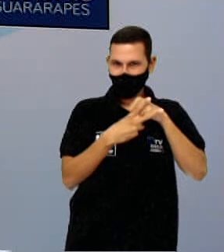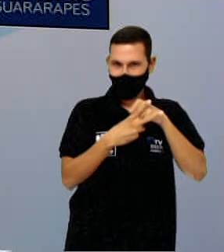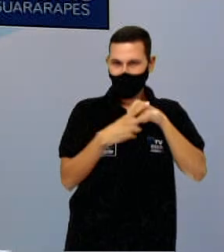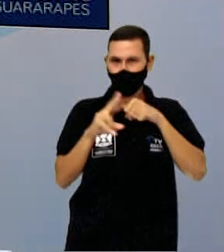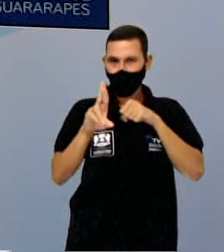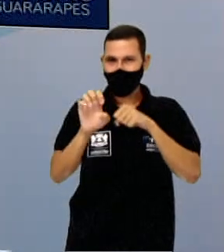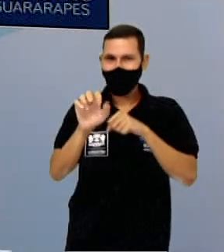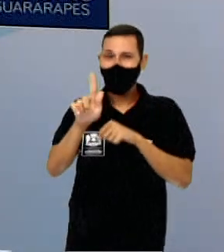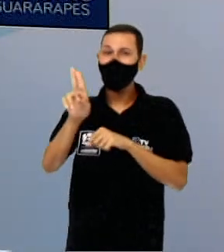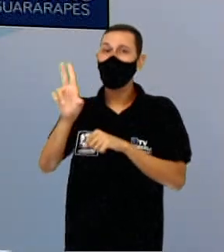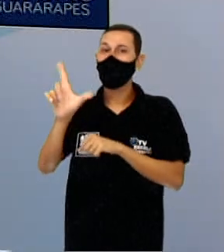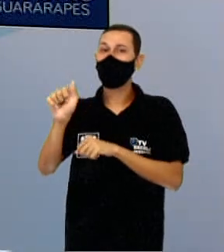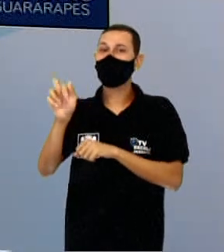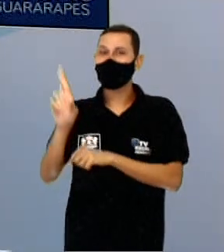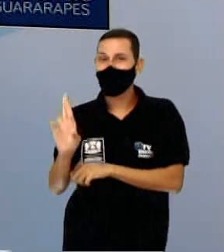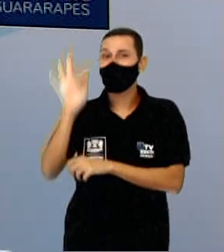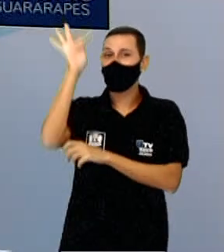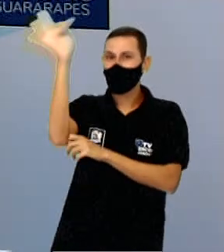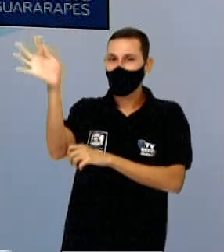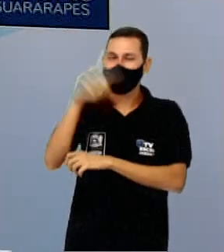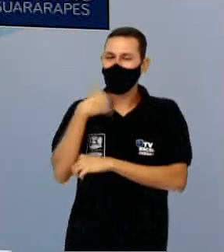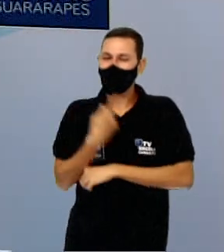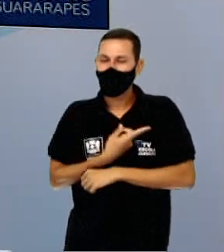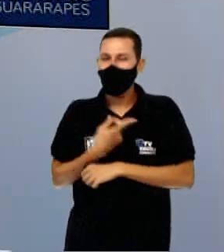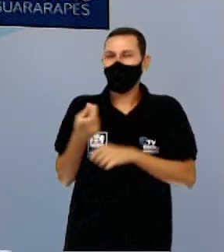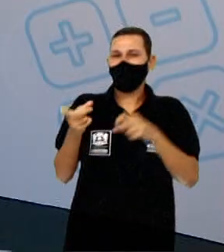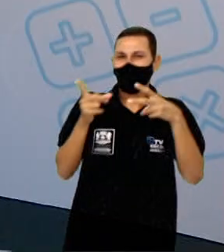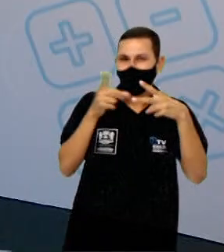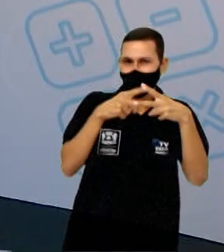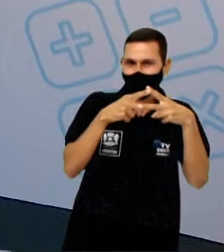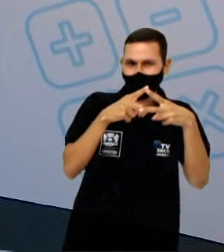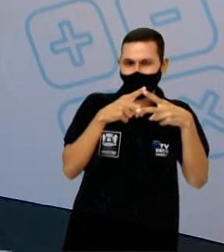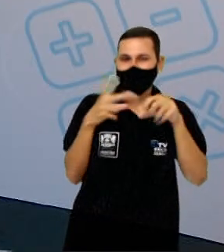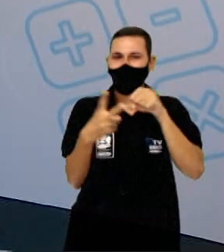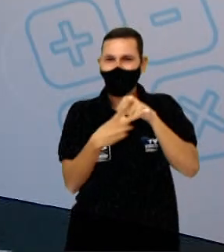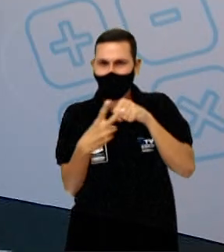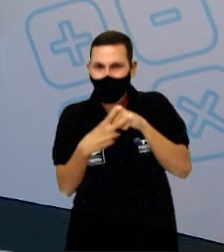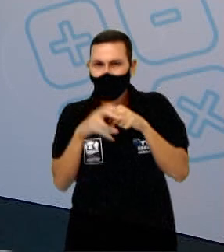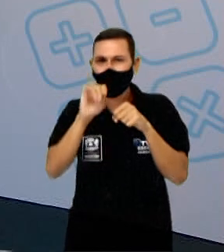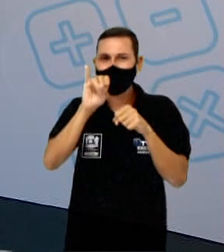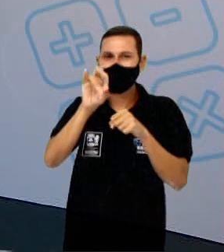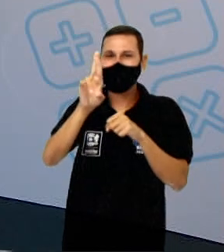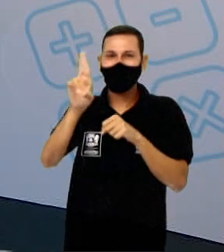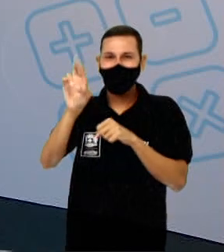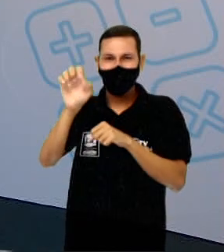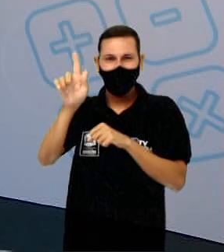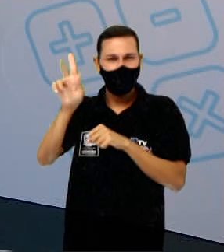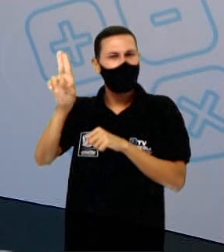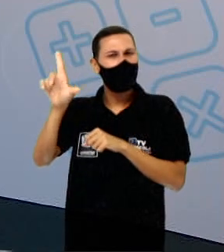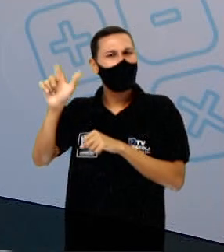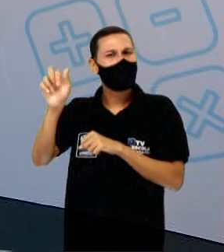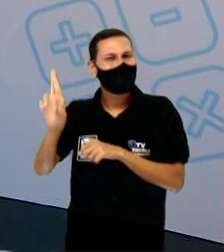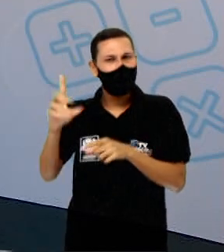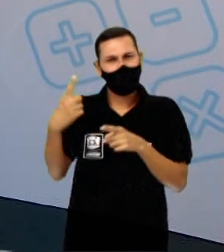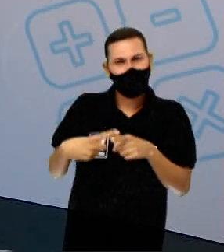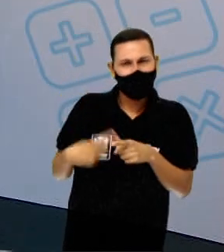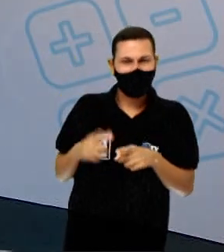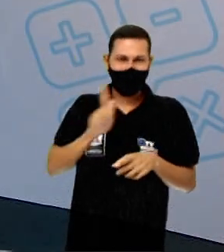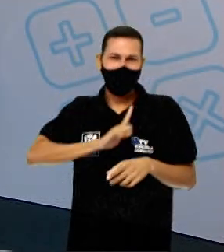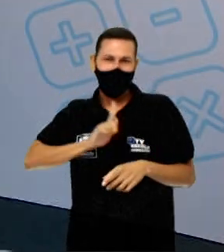e depois a gente vai dar uma olhadinha nos verbos irregulares, porque ambos vão funcionar de formas diferentes dentro da língua inglesa, tá ok? Vamos